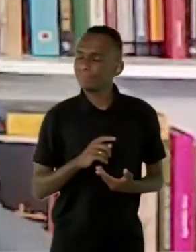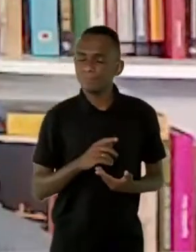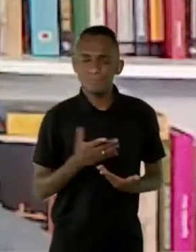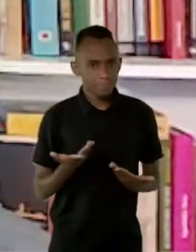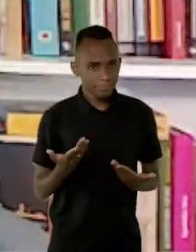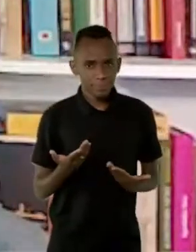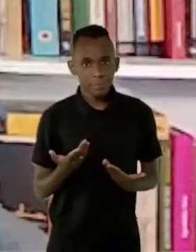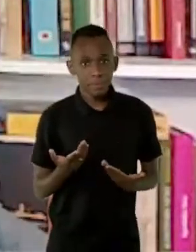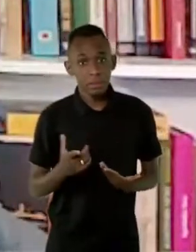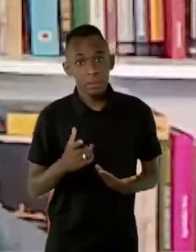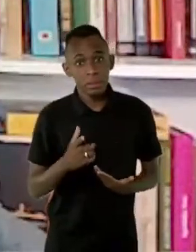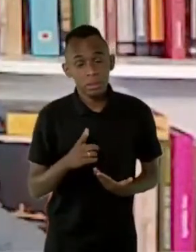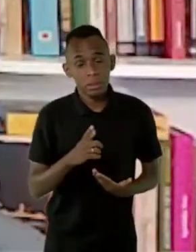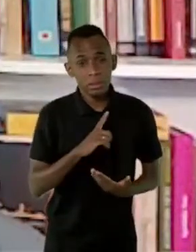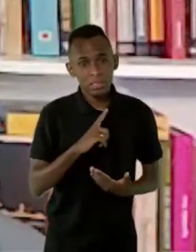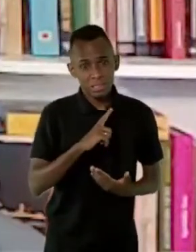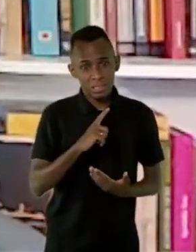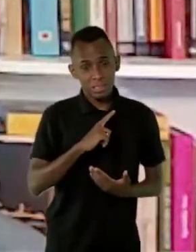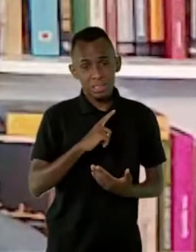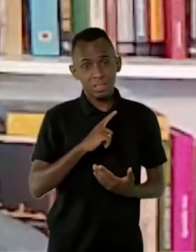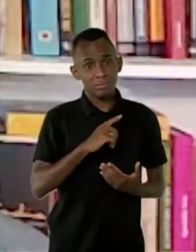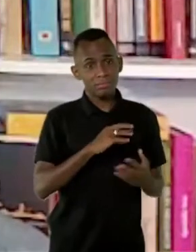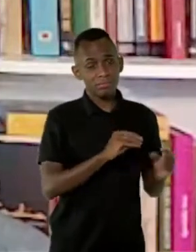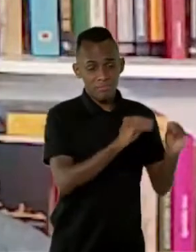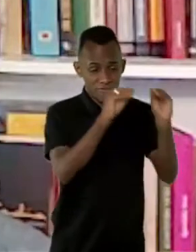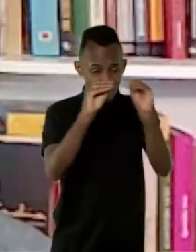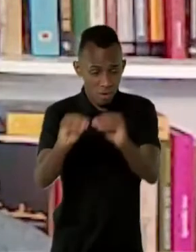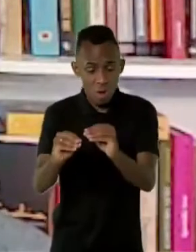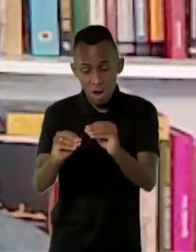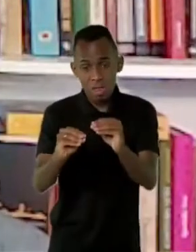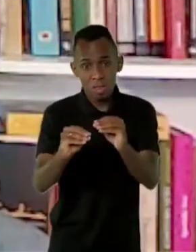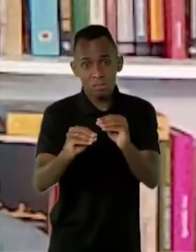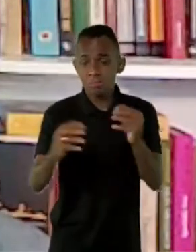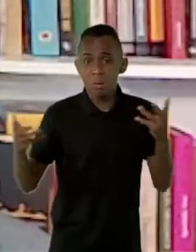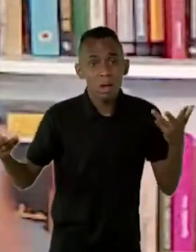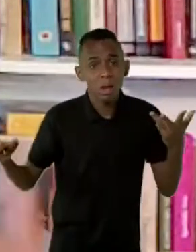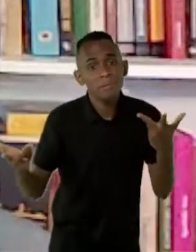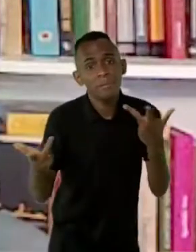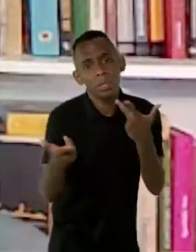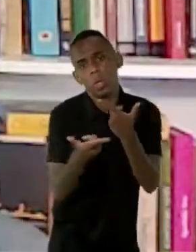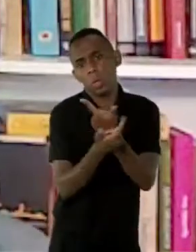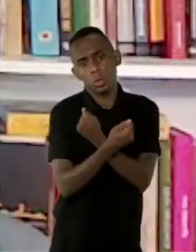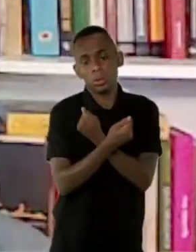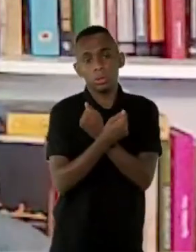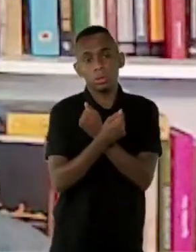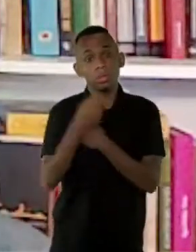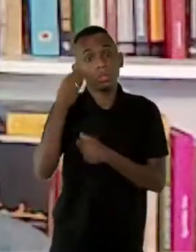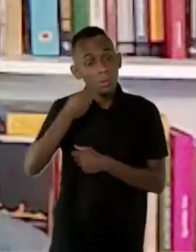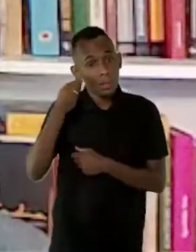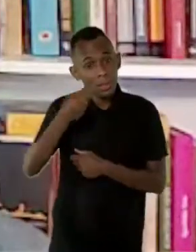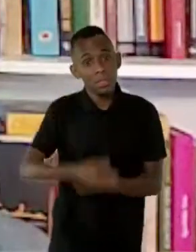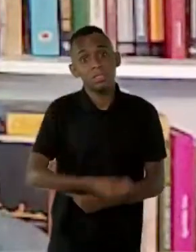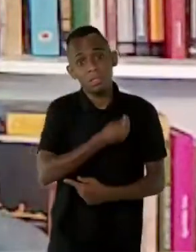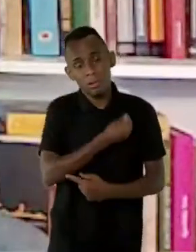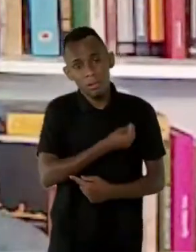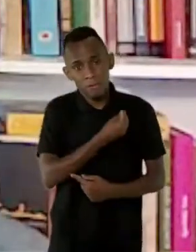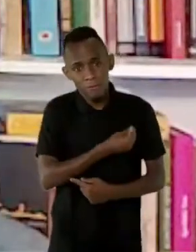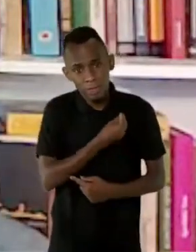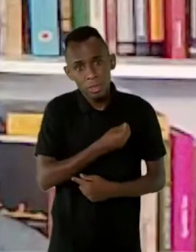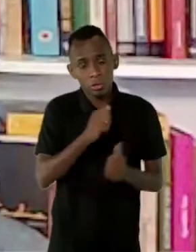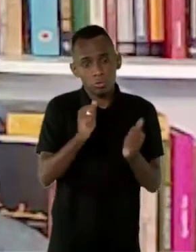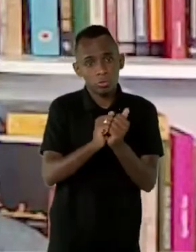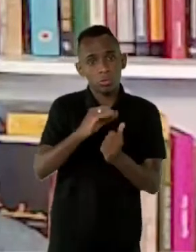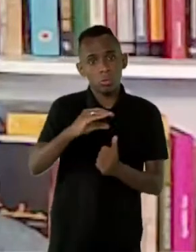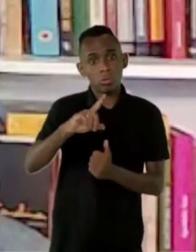tem imagens fantásticas fora da favela, né? Quando ela viveu esse mundo aí com Clarice Lispector, tem